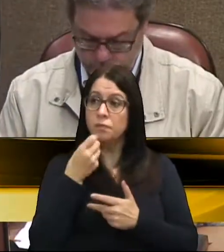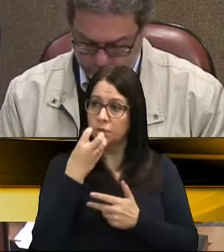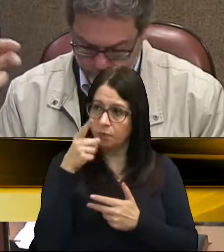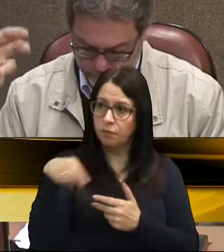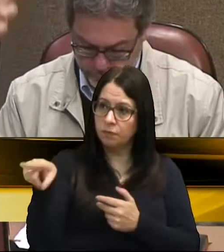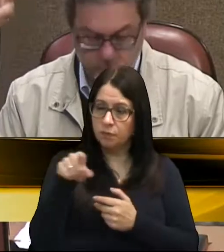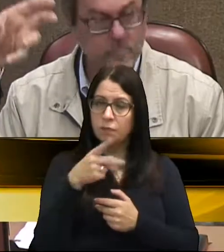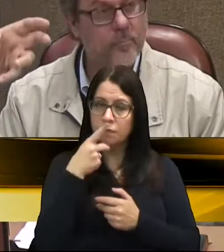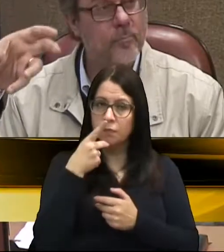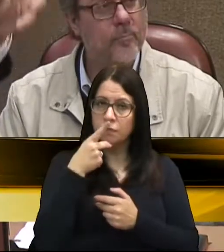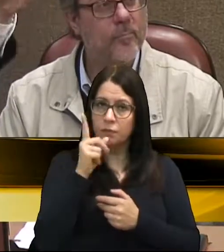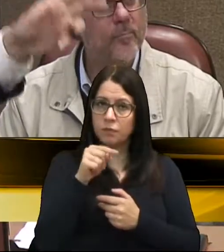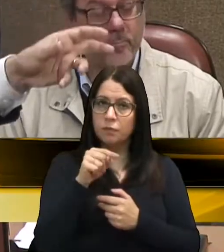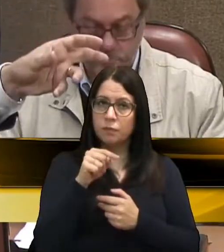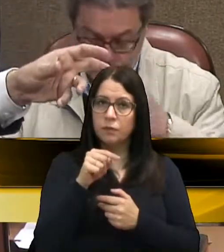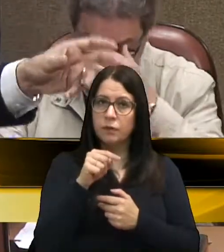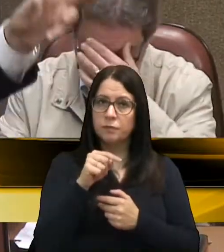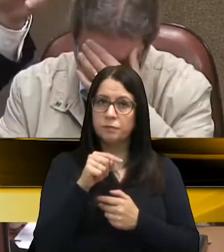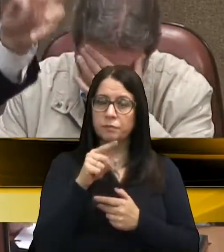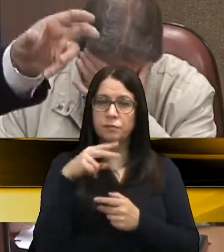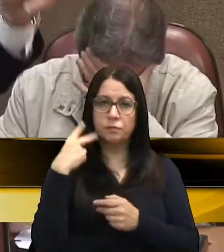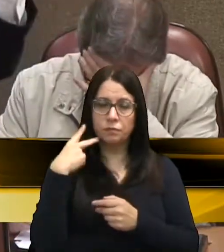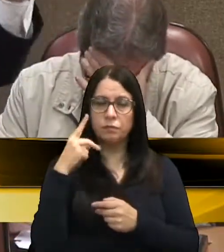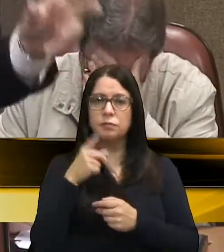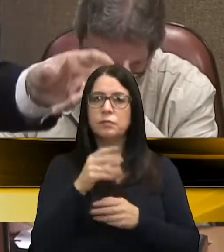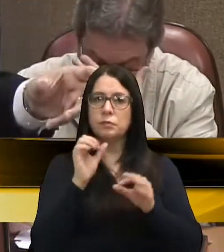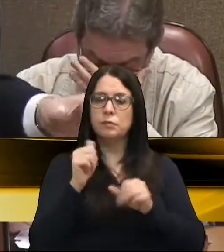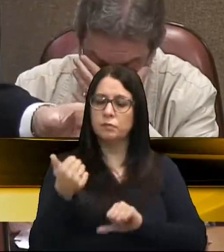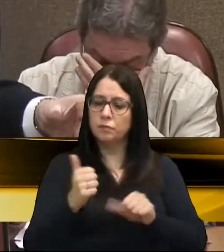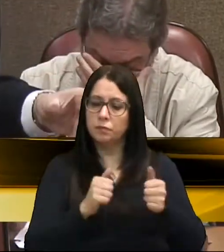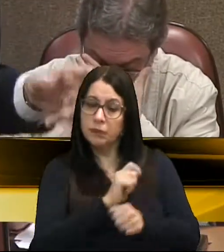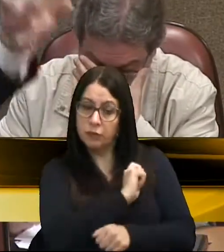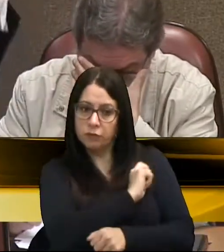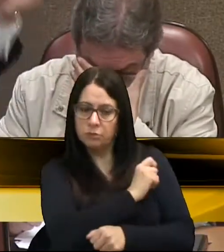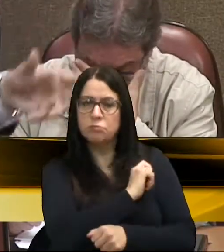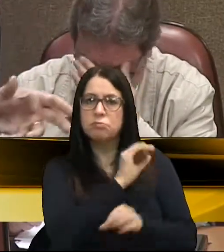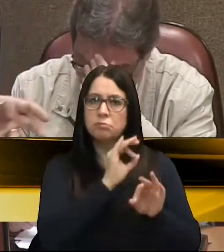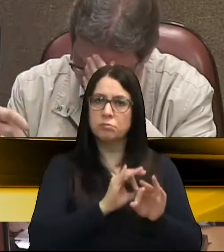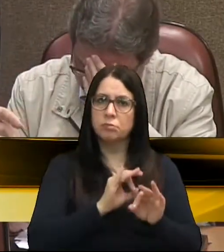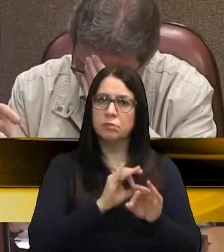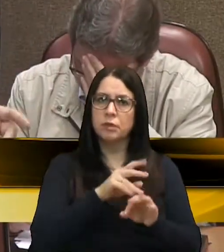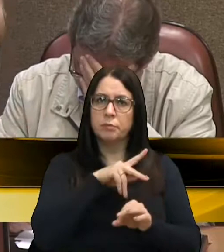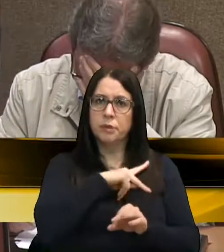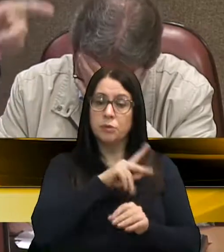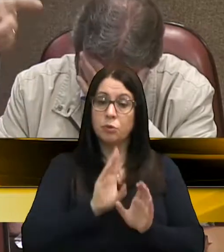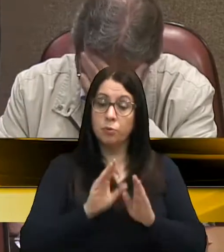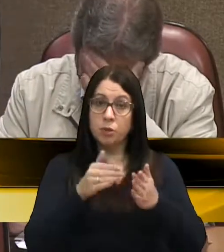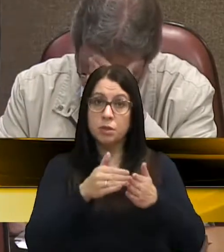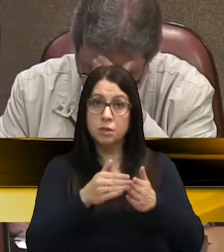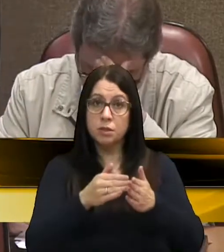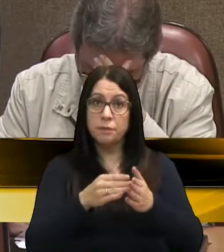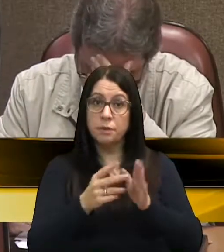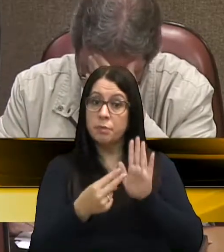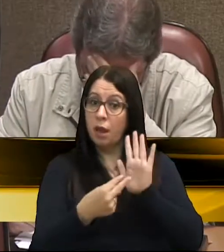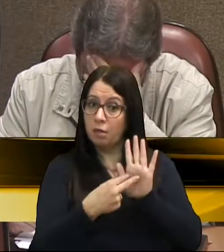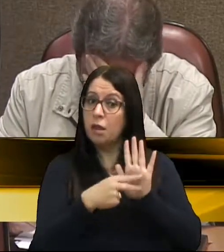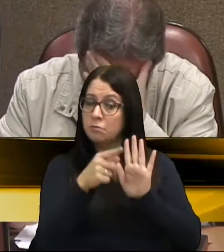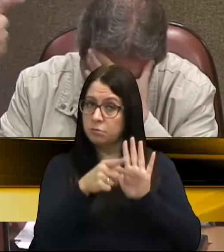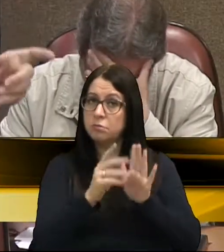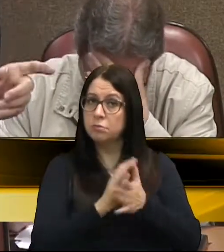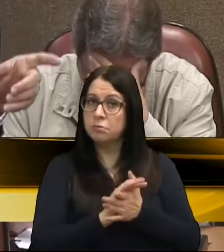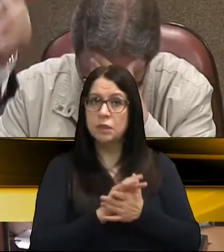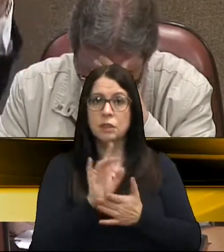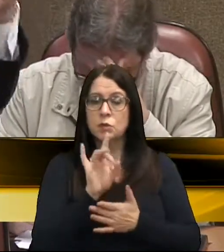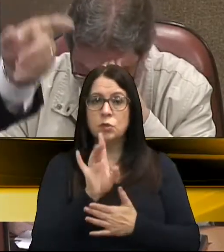Excelência porque és um legislador qualificado, faz a sua parte como fiscalizador, preside uma comissão importante e deve estar atento a isso.